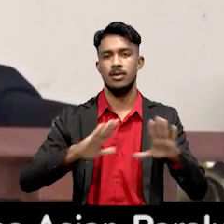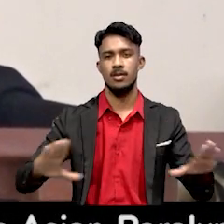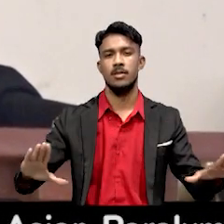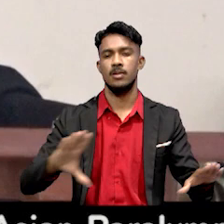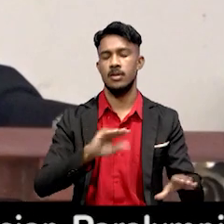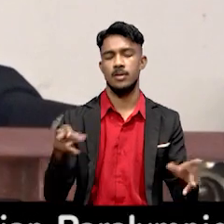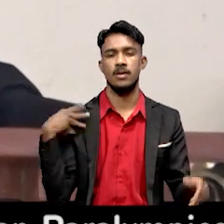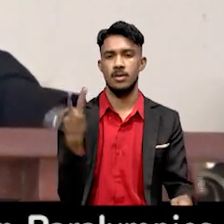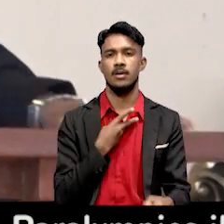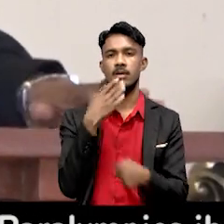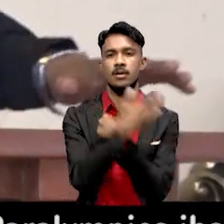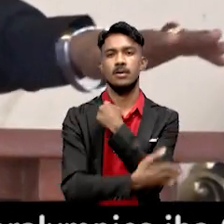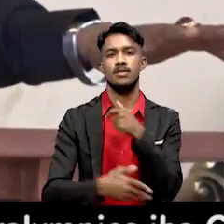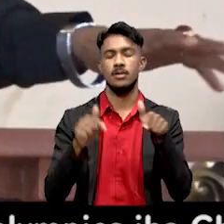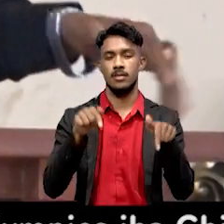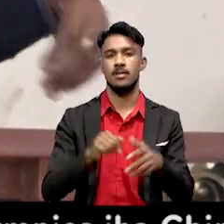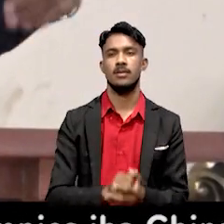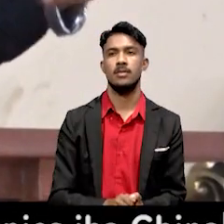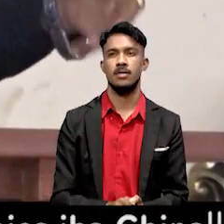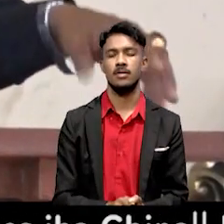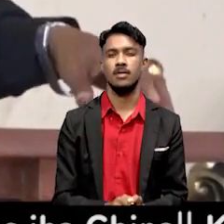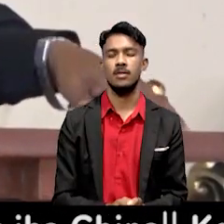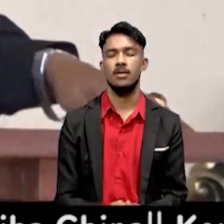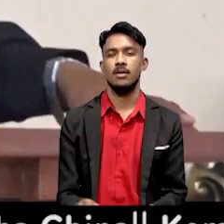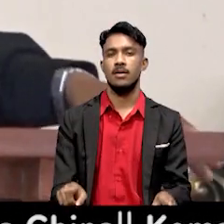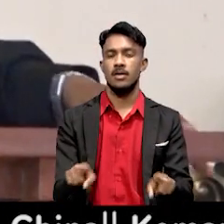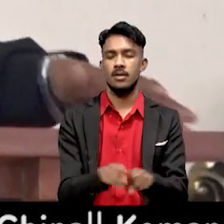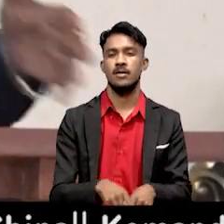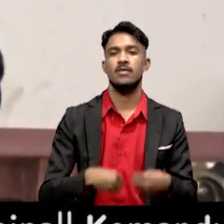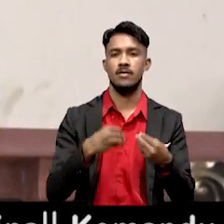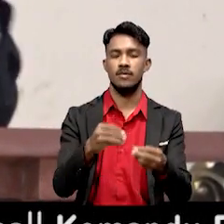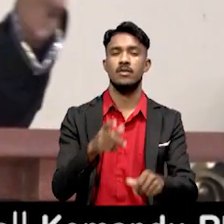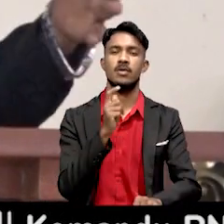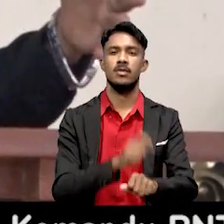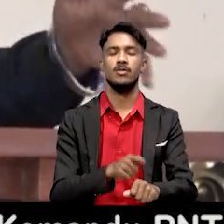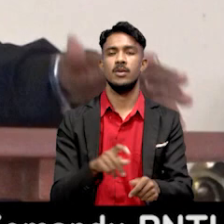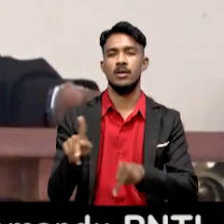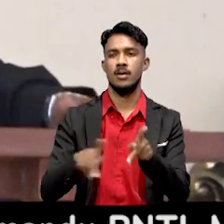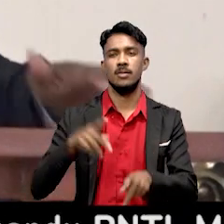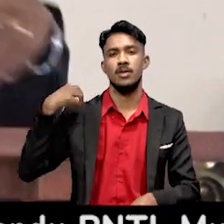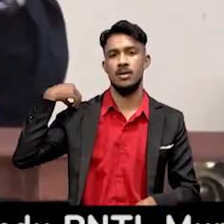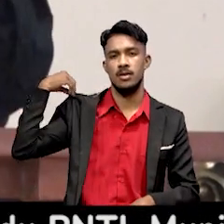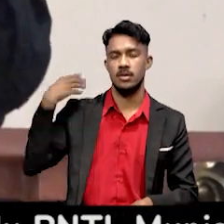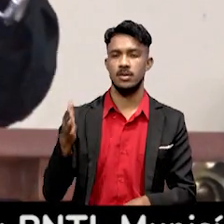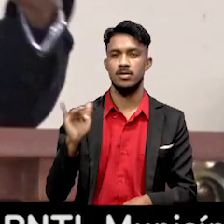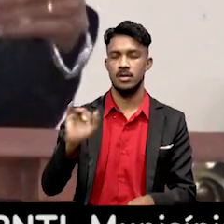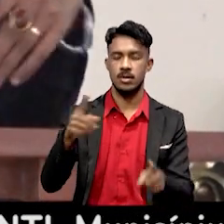itinerante. Para que o momento sira ensine a oportunidade para o candidato sira, vá mais livre,